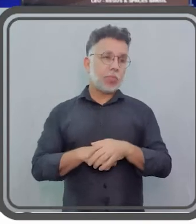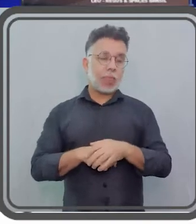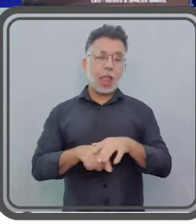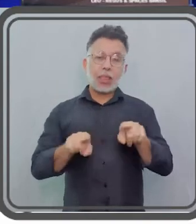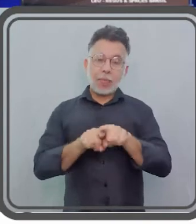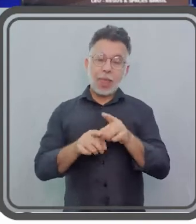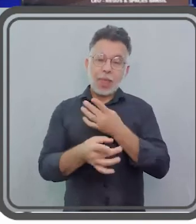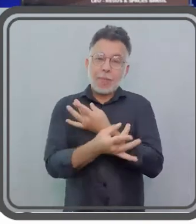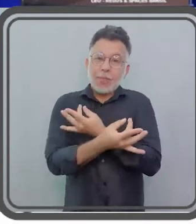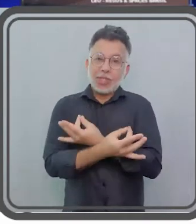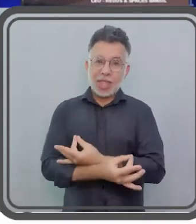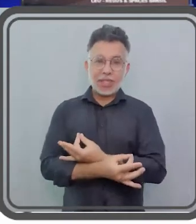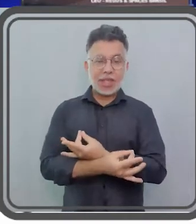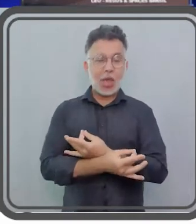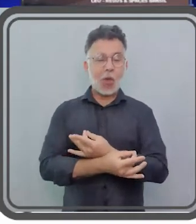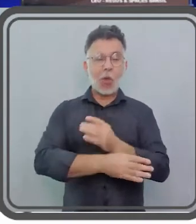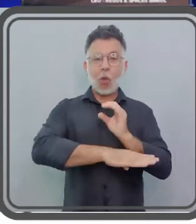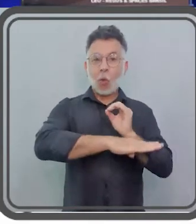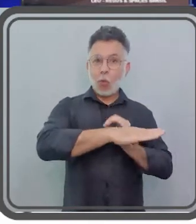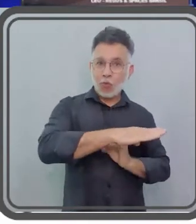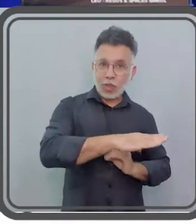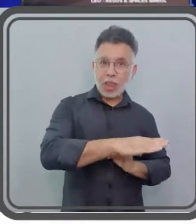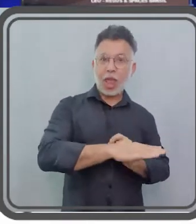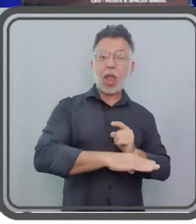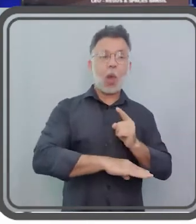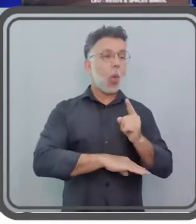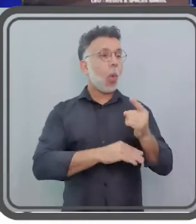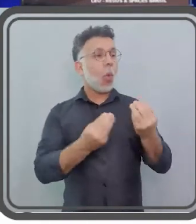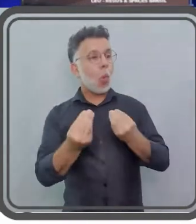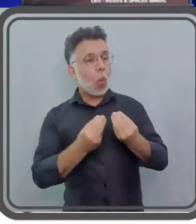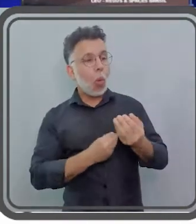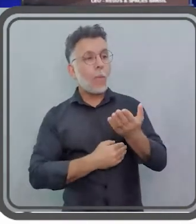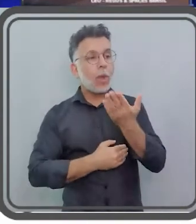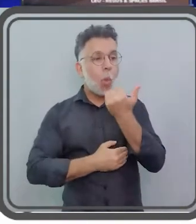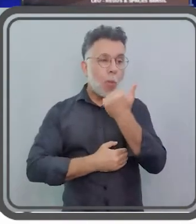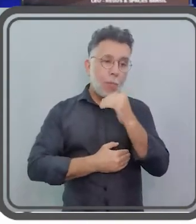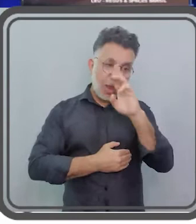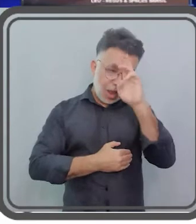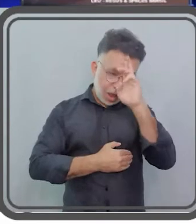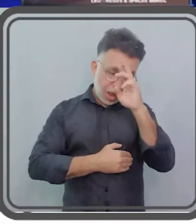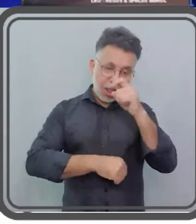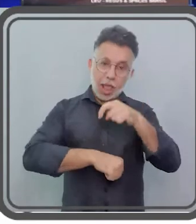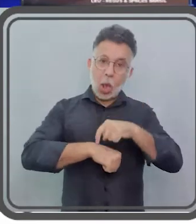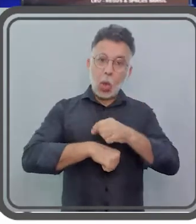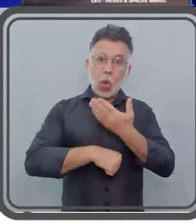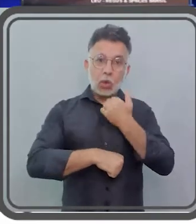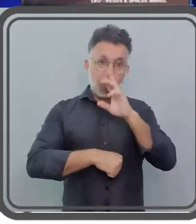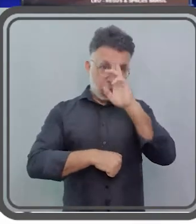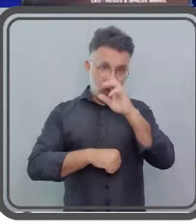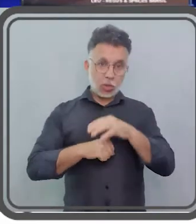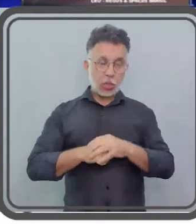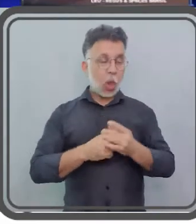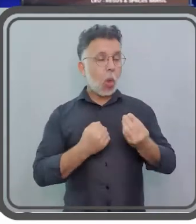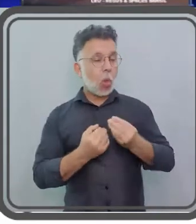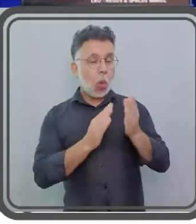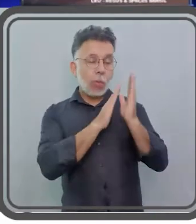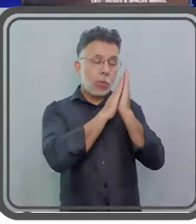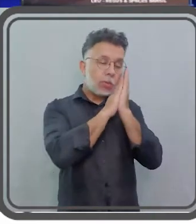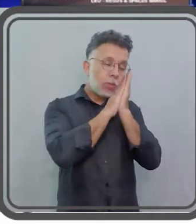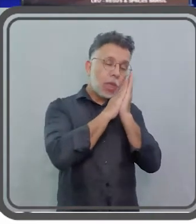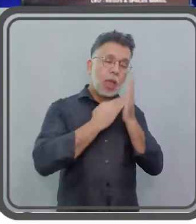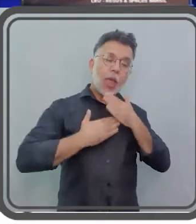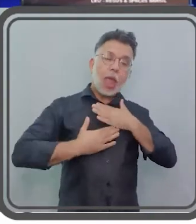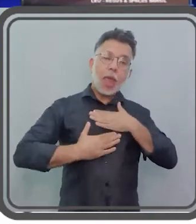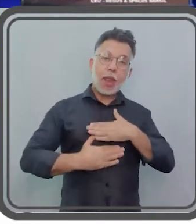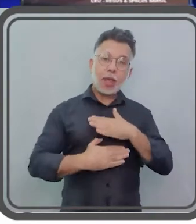no final do dia, dicas de como se alimentar durante o almoço, como relaxar antes de dormir. Então, a gente, de uma